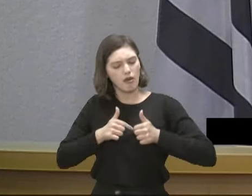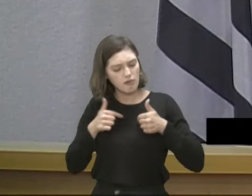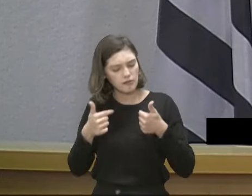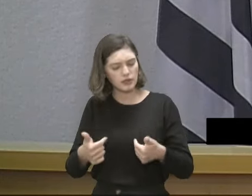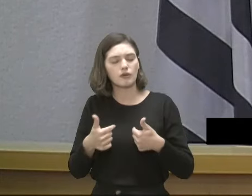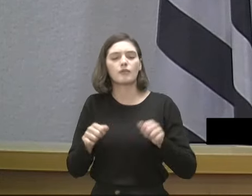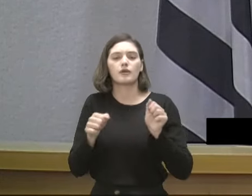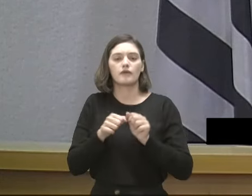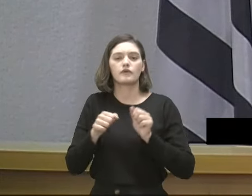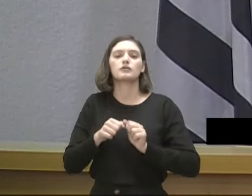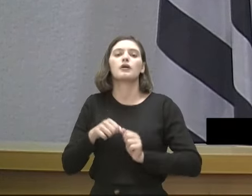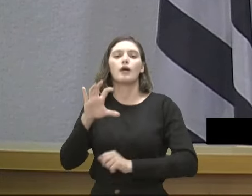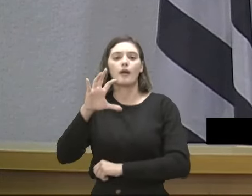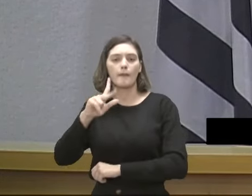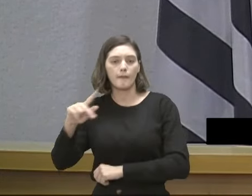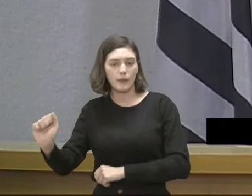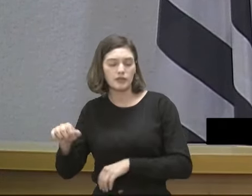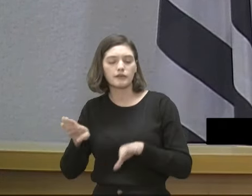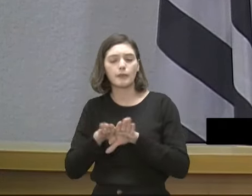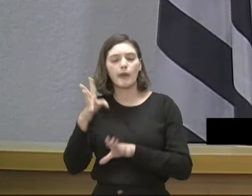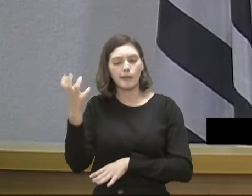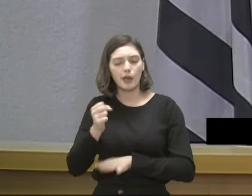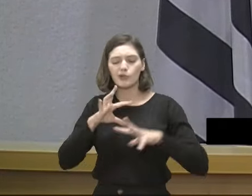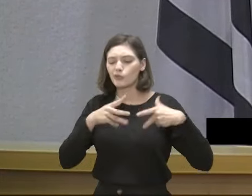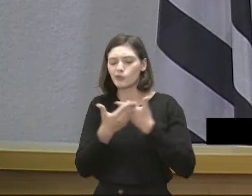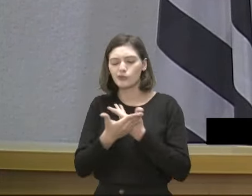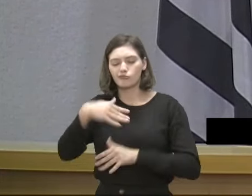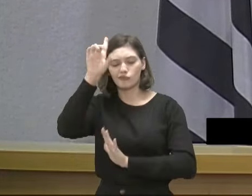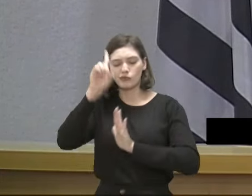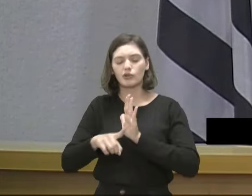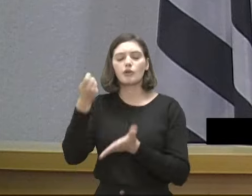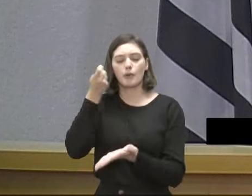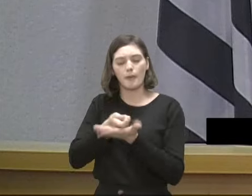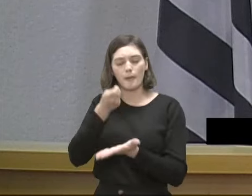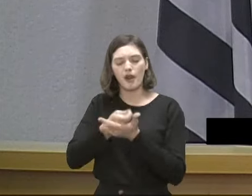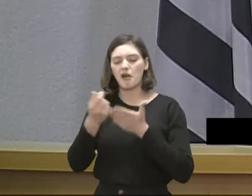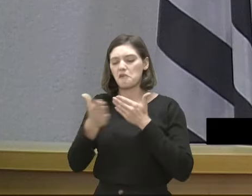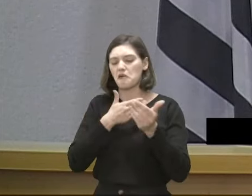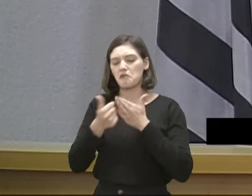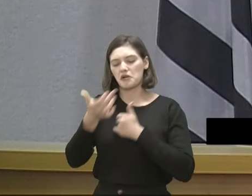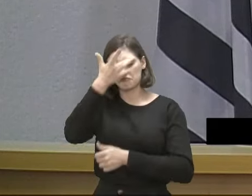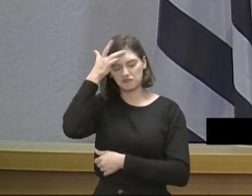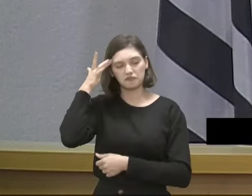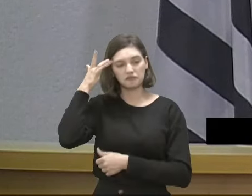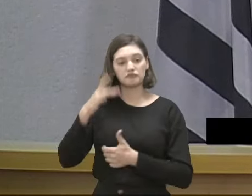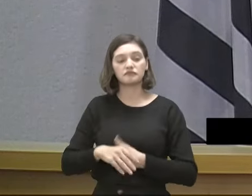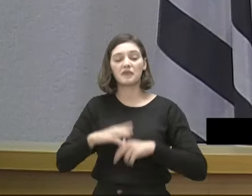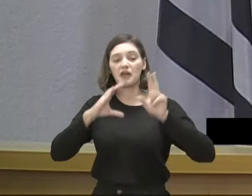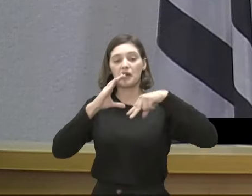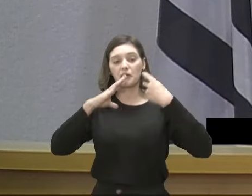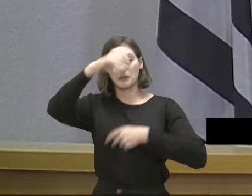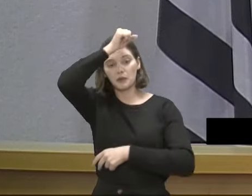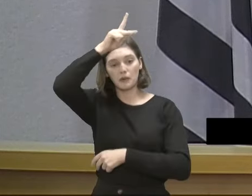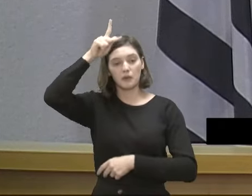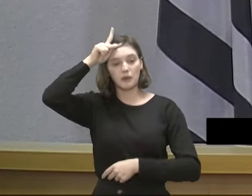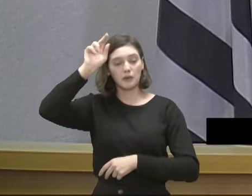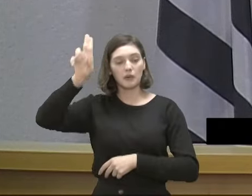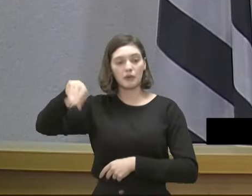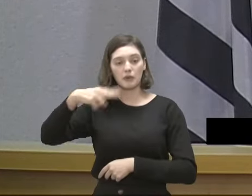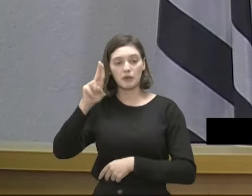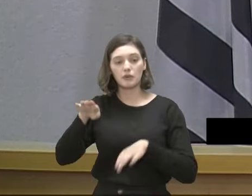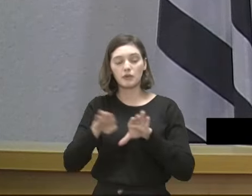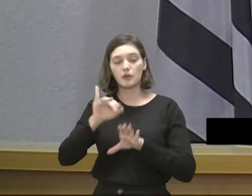para estar aposentado, então ele tem sim todo o direito de cobrar qualquer um, tá? Câmara, Prefeitura, Universidade de